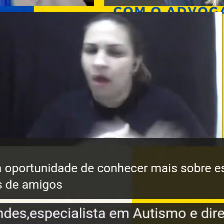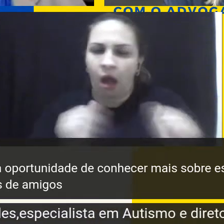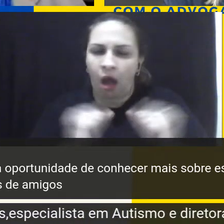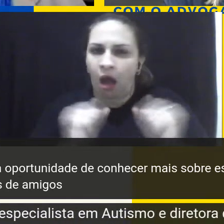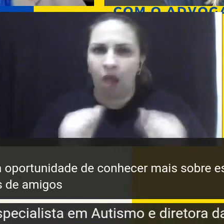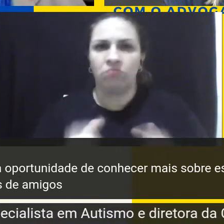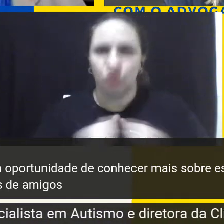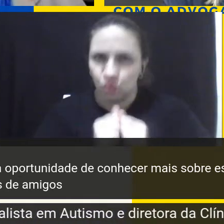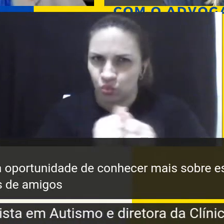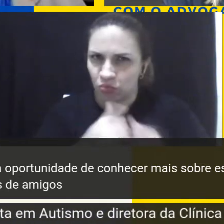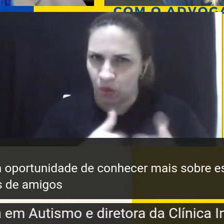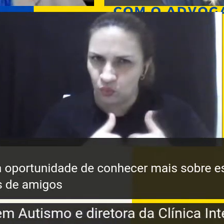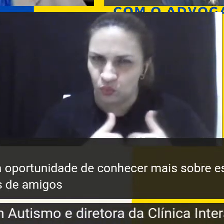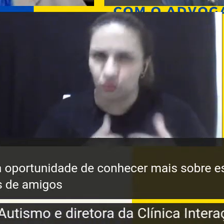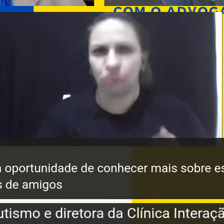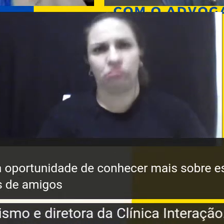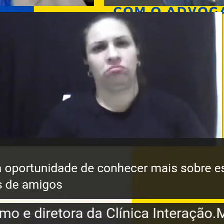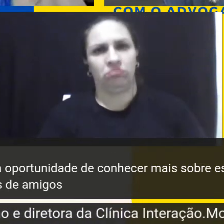aí o autismo?